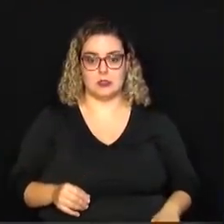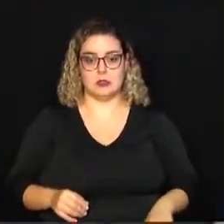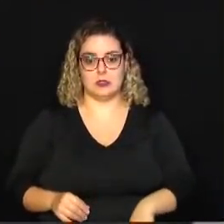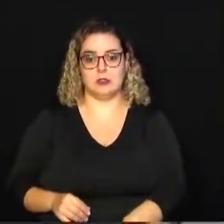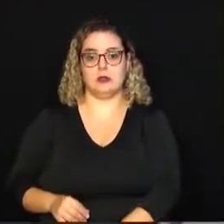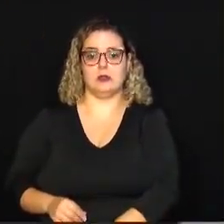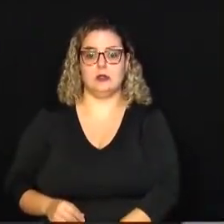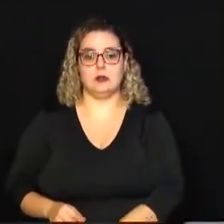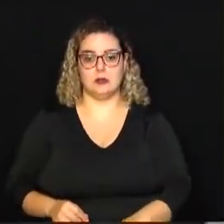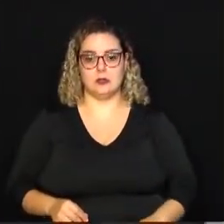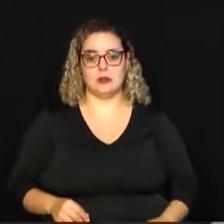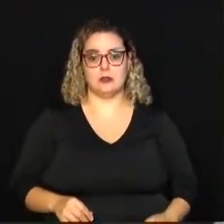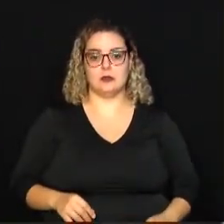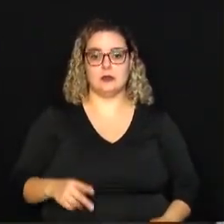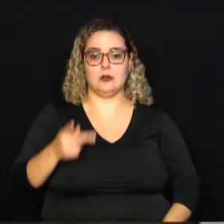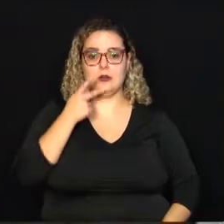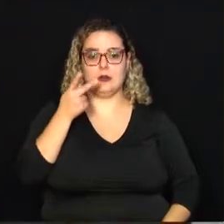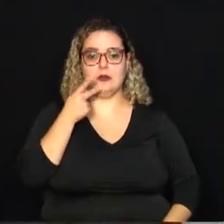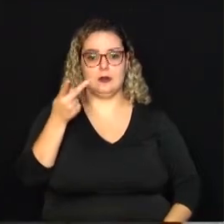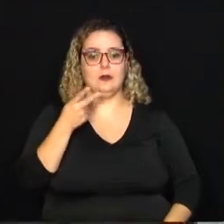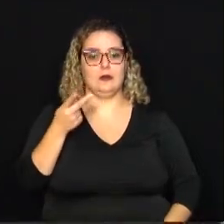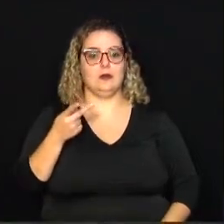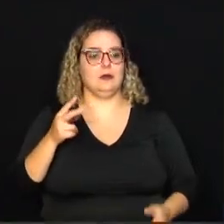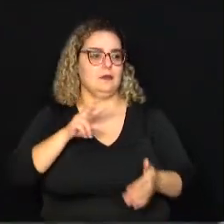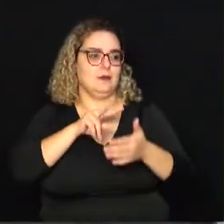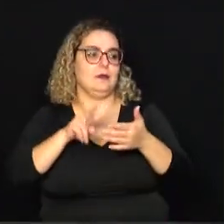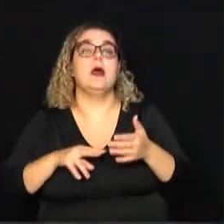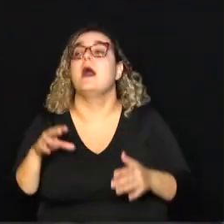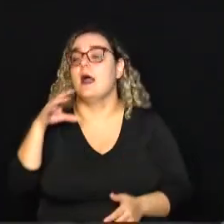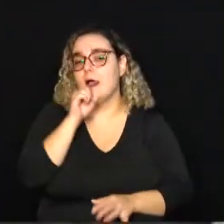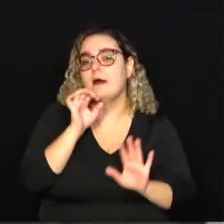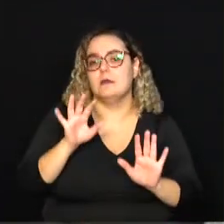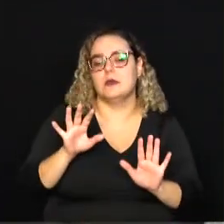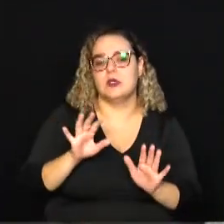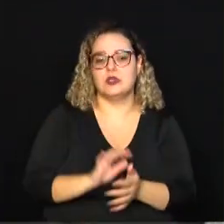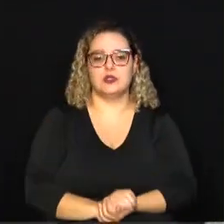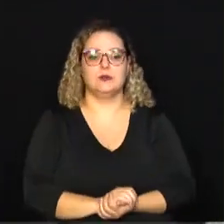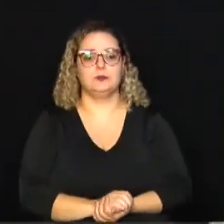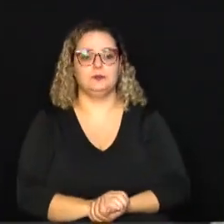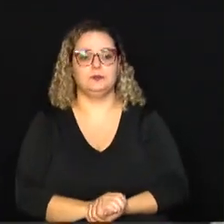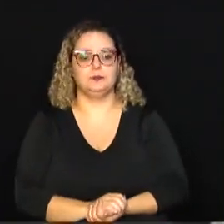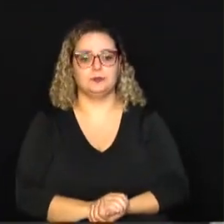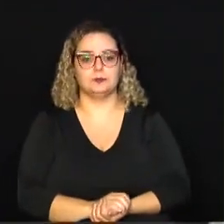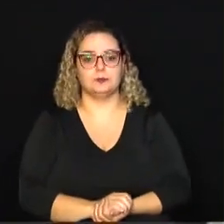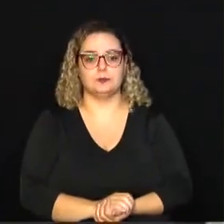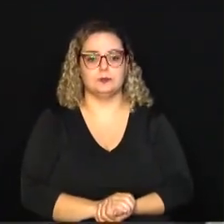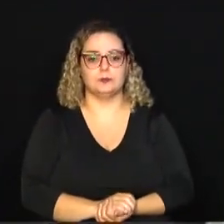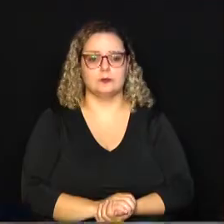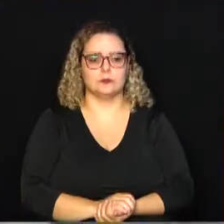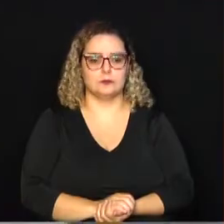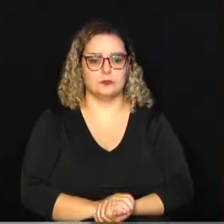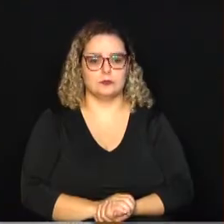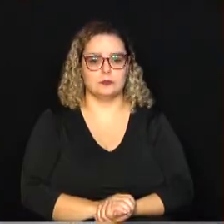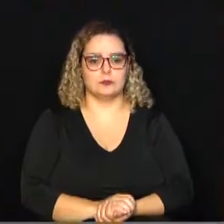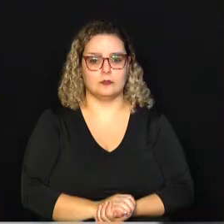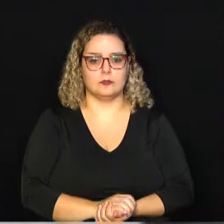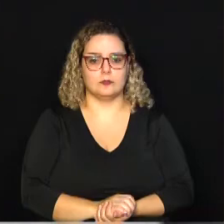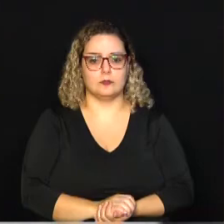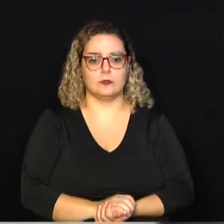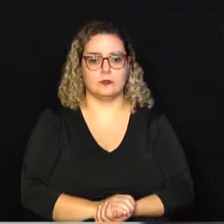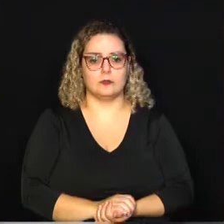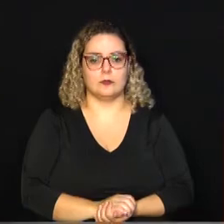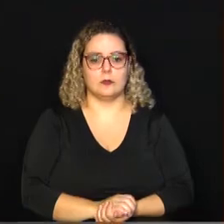ficar falando e eu não vou ler as perguntas, mas fale. Rapidinho, é o seguinte, o governador Camilo Santana, lá do